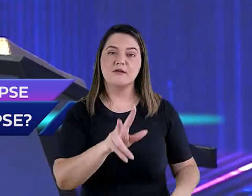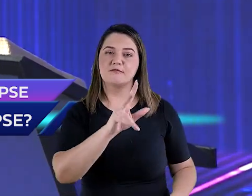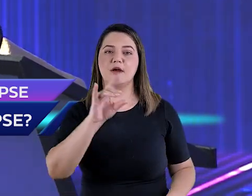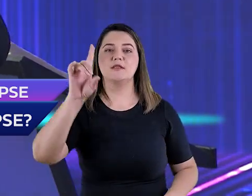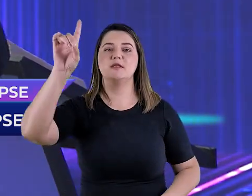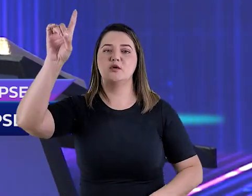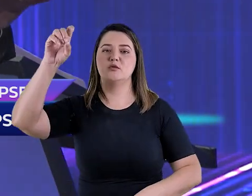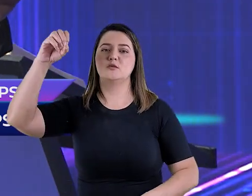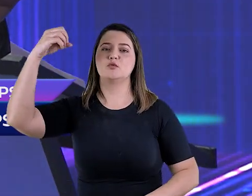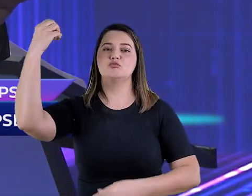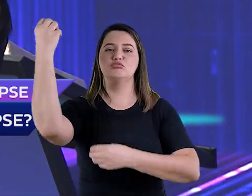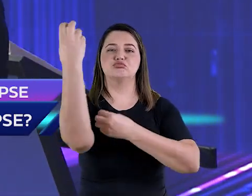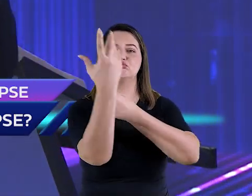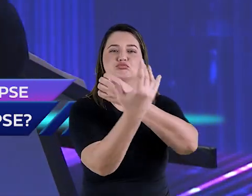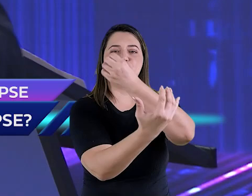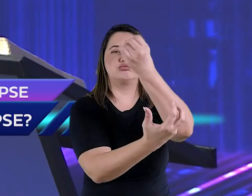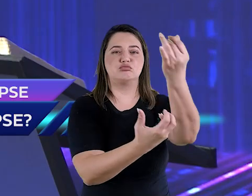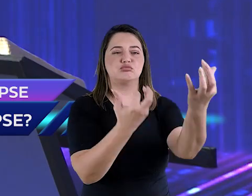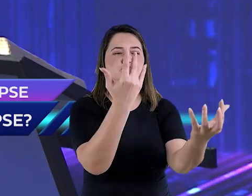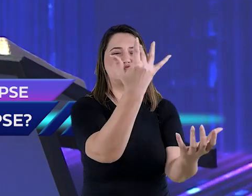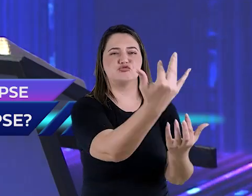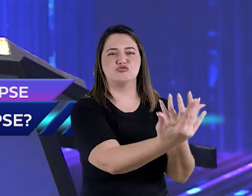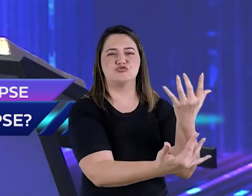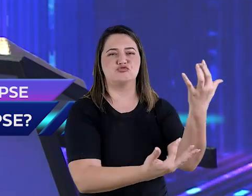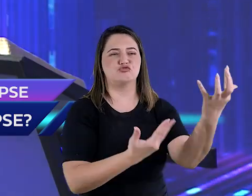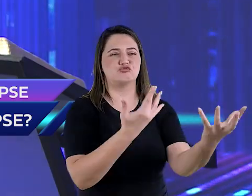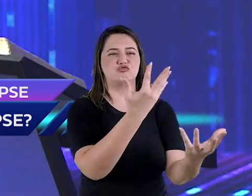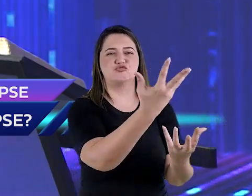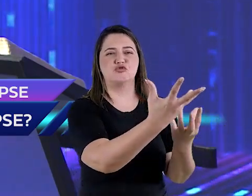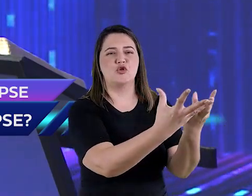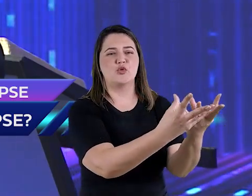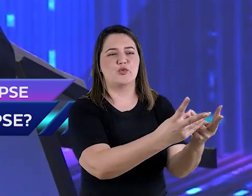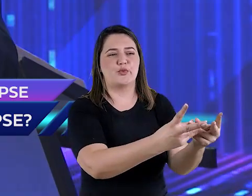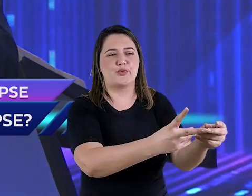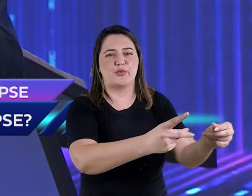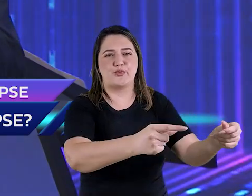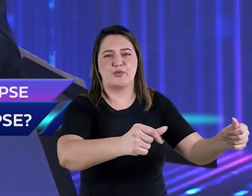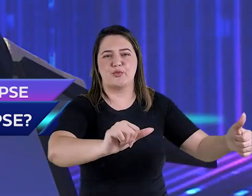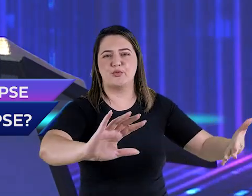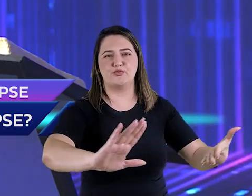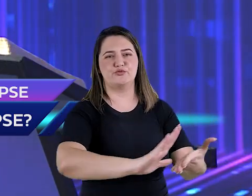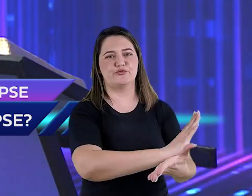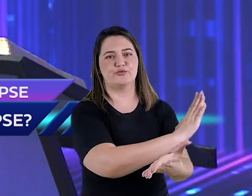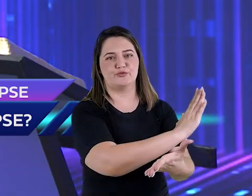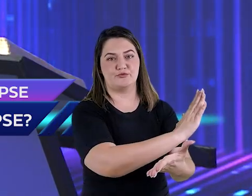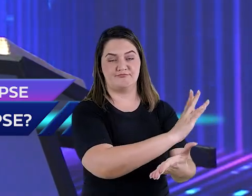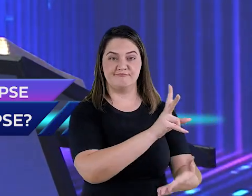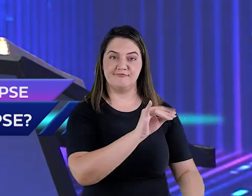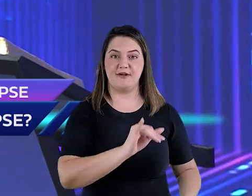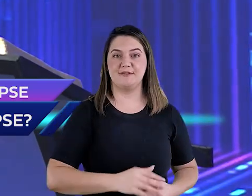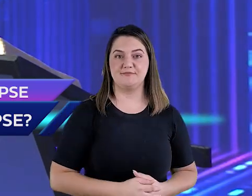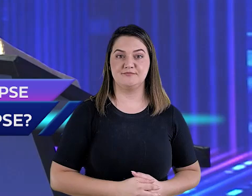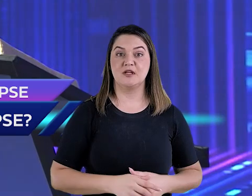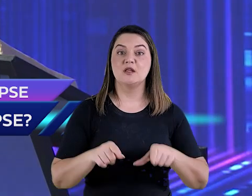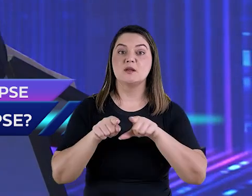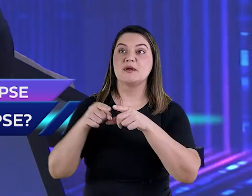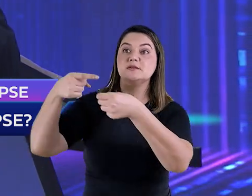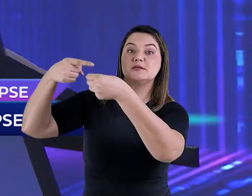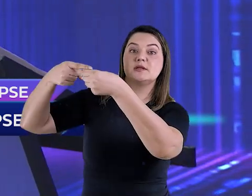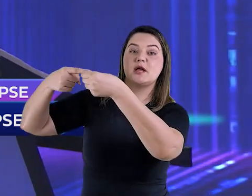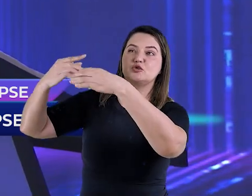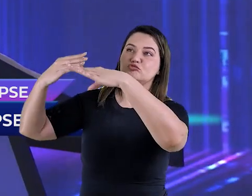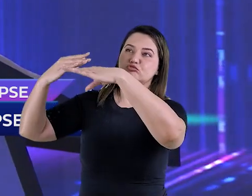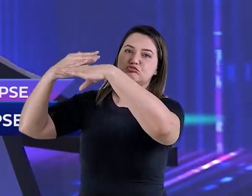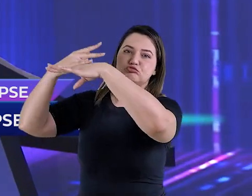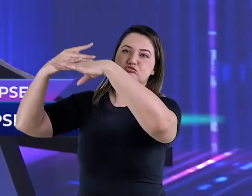e consumirá todos os perdidos. É a descida da cidade santa, da